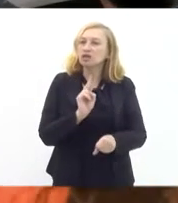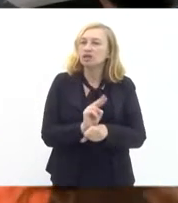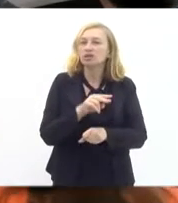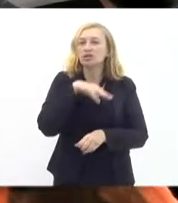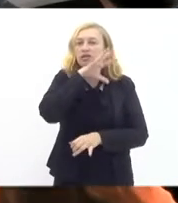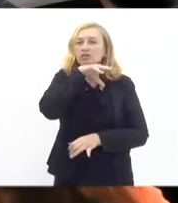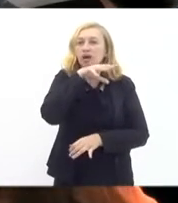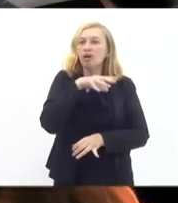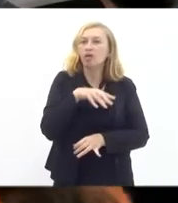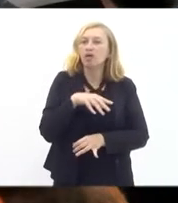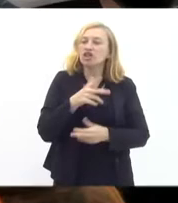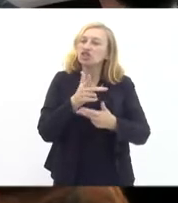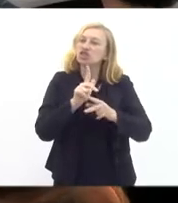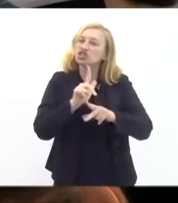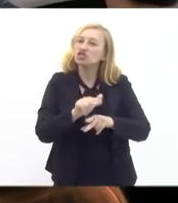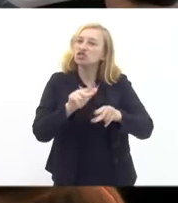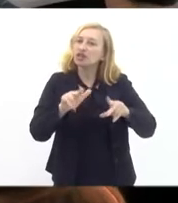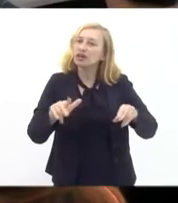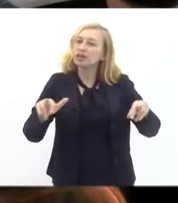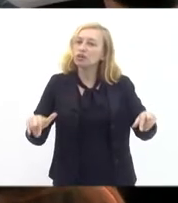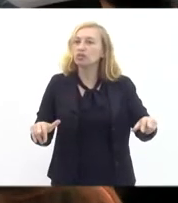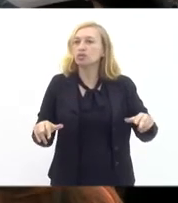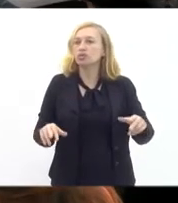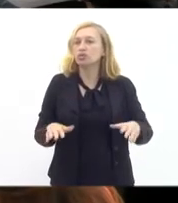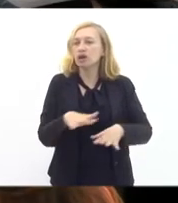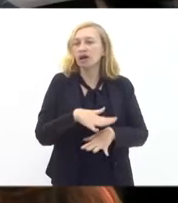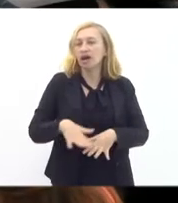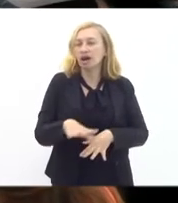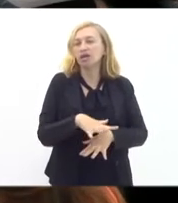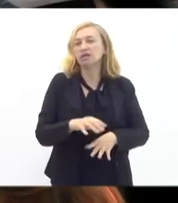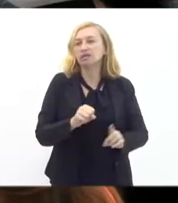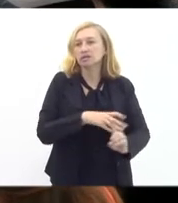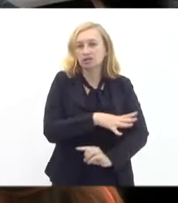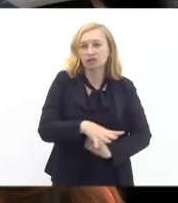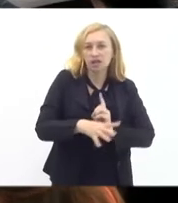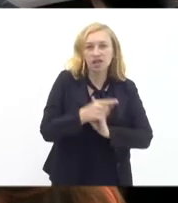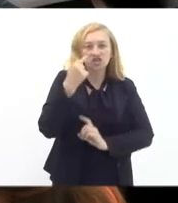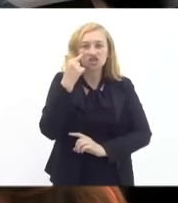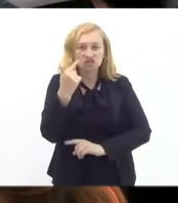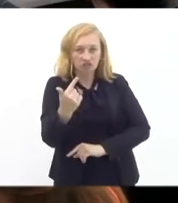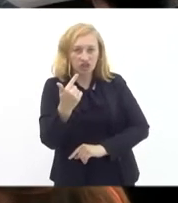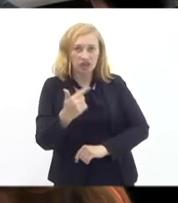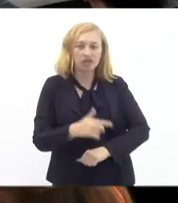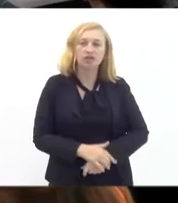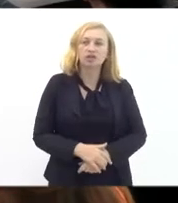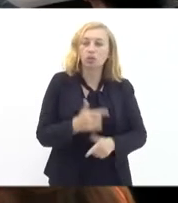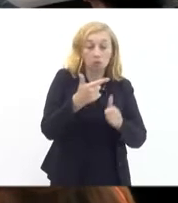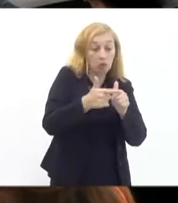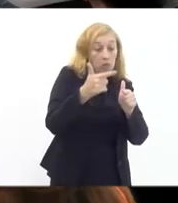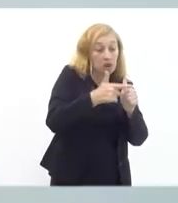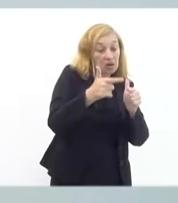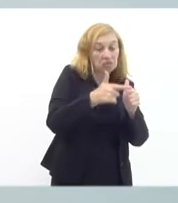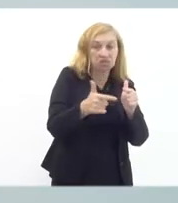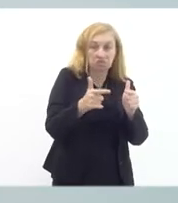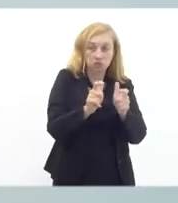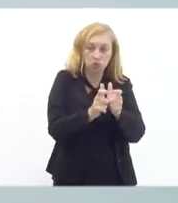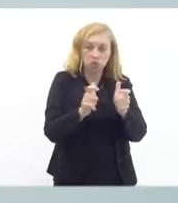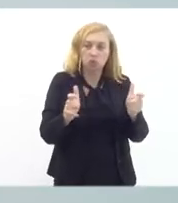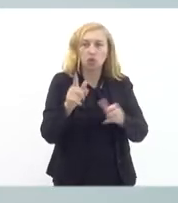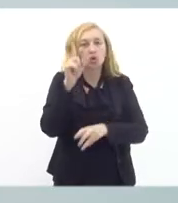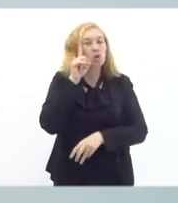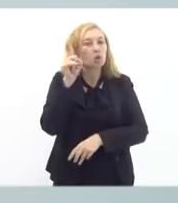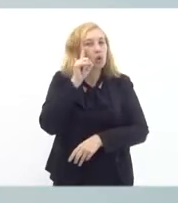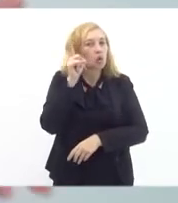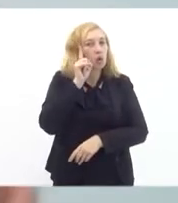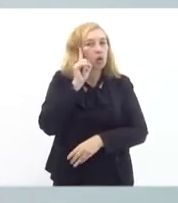que em diversos segmentos da nossa sociedade que a gente vê sistematicamente problemas no dia a dia,